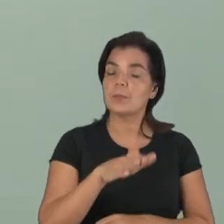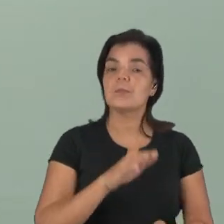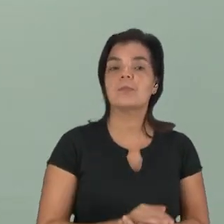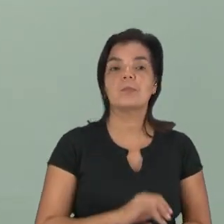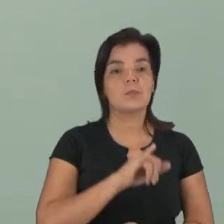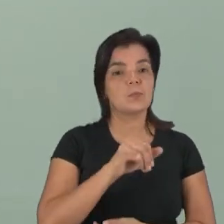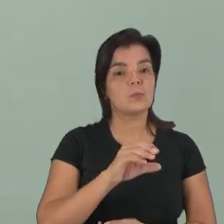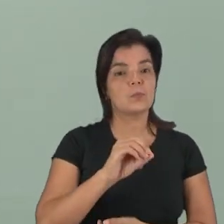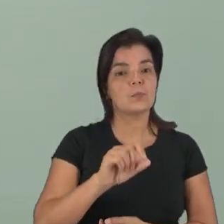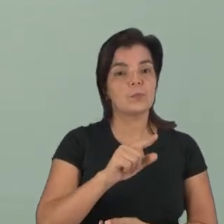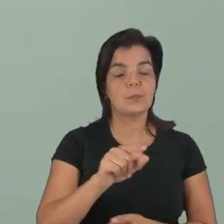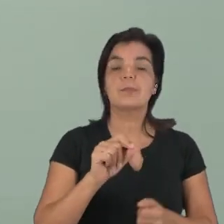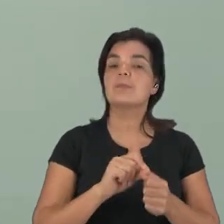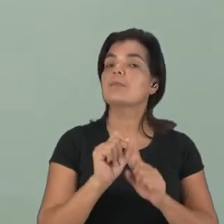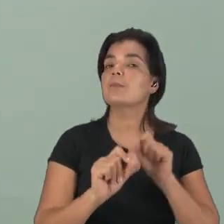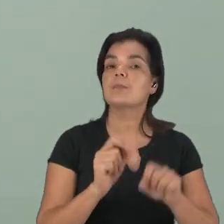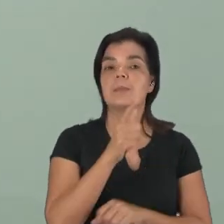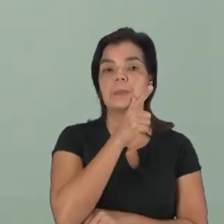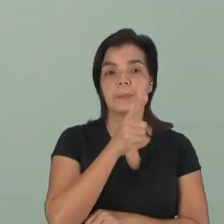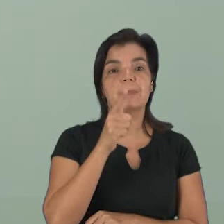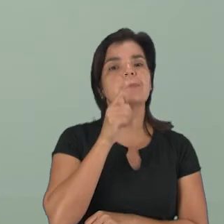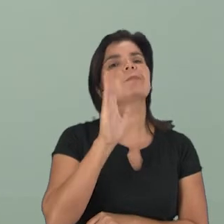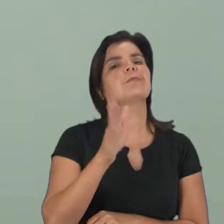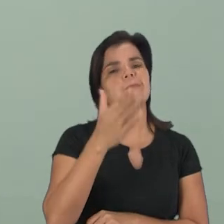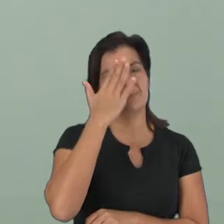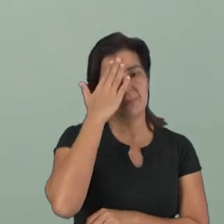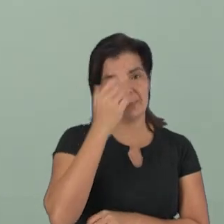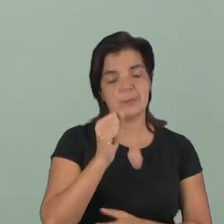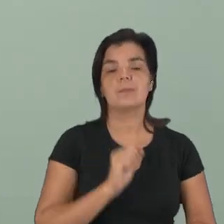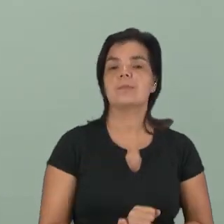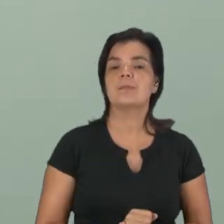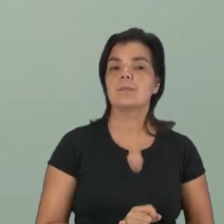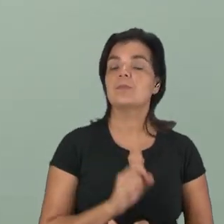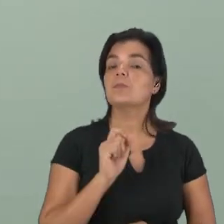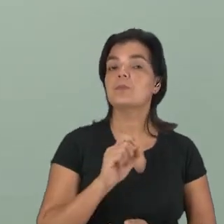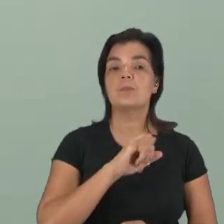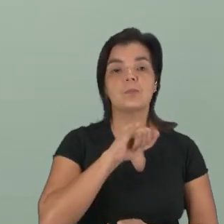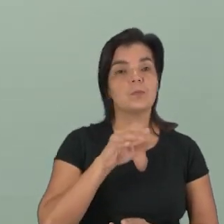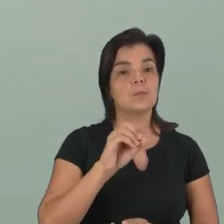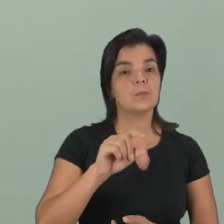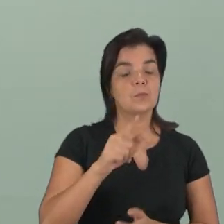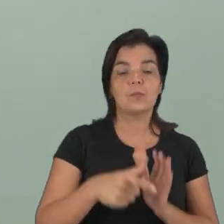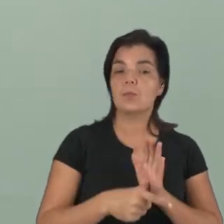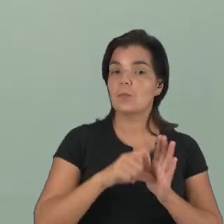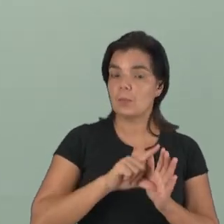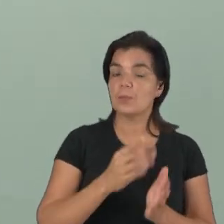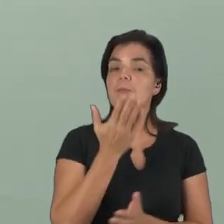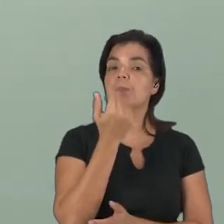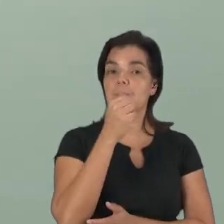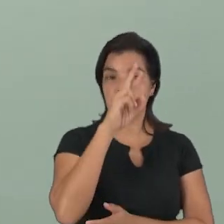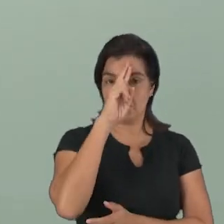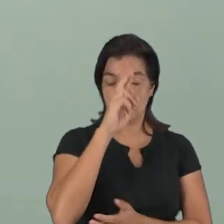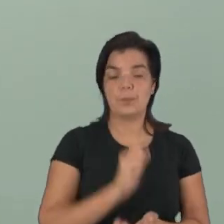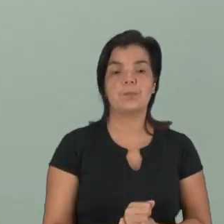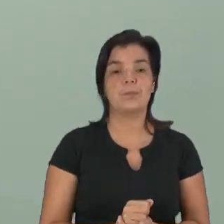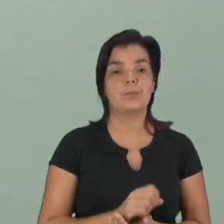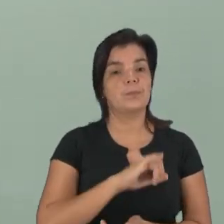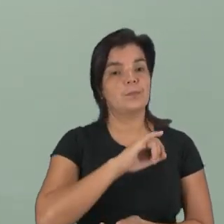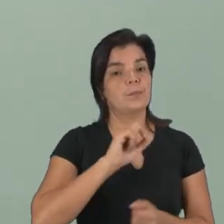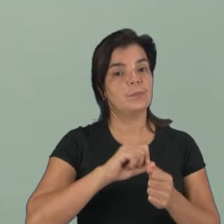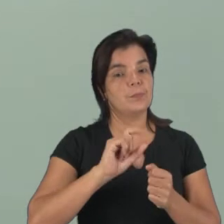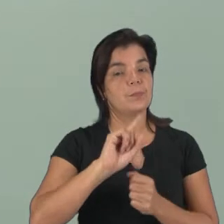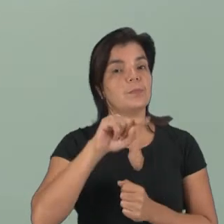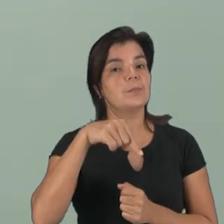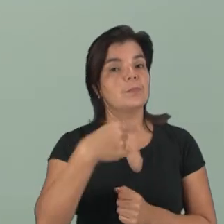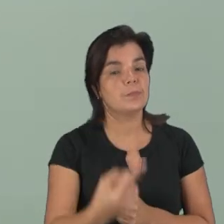tarde João Fez um lanche então nós já sabemos o que O João fez antes do almoço o que O